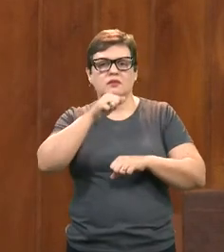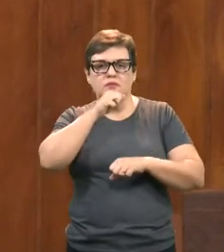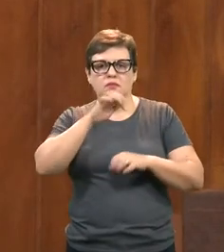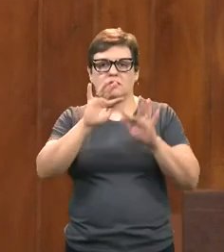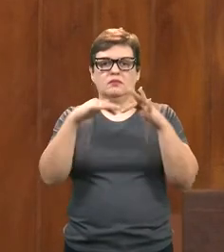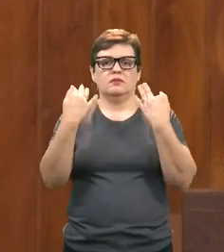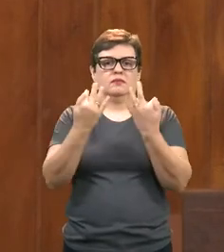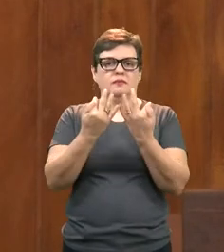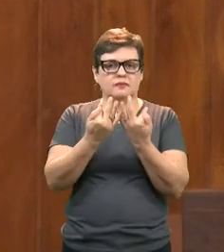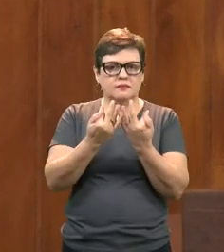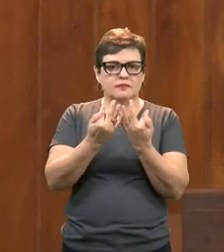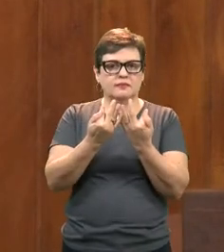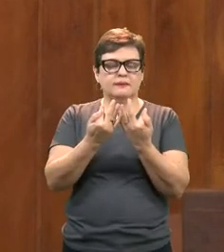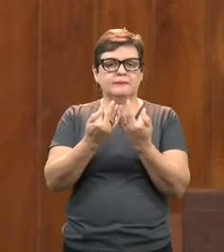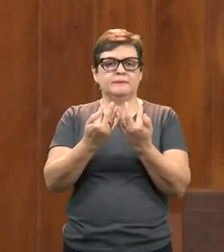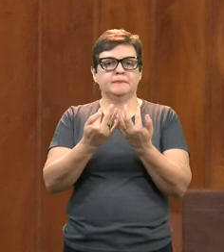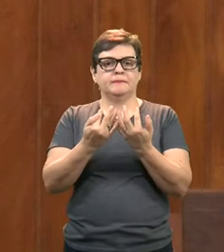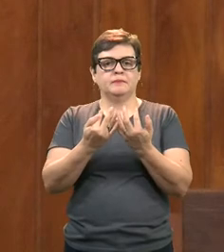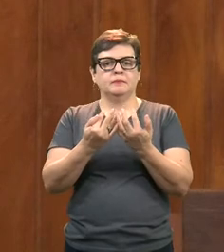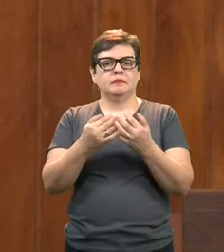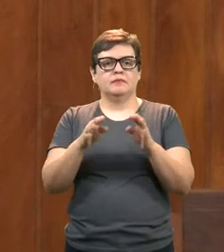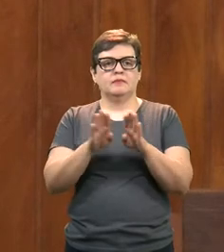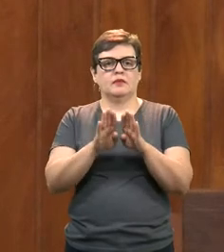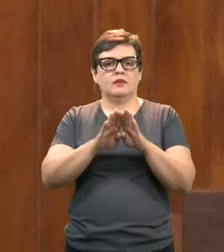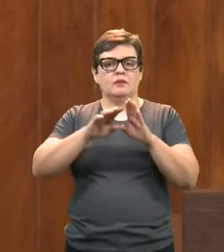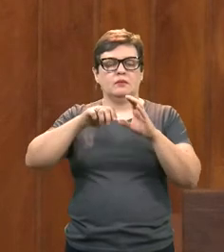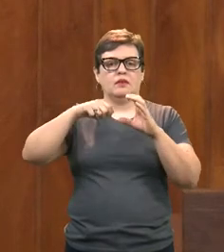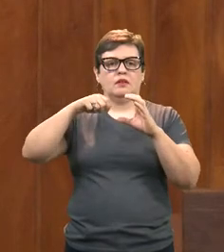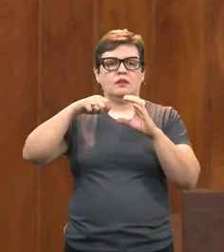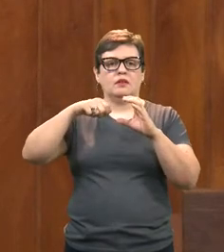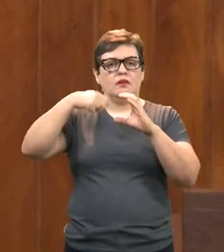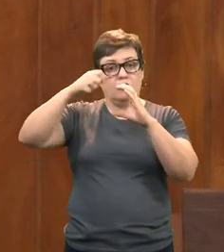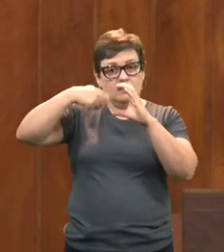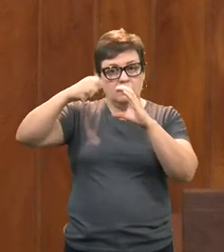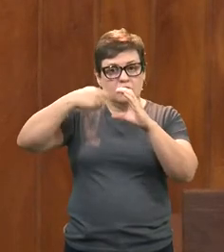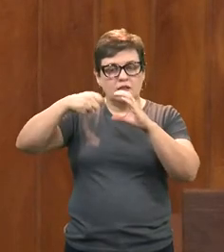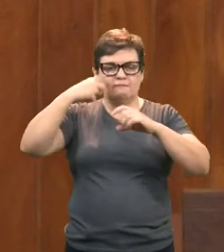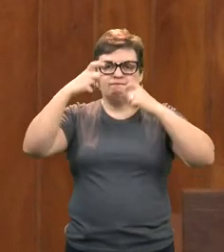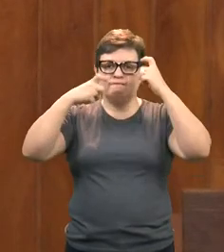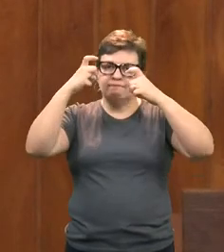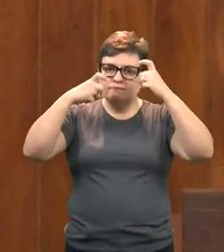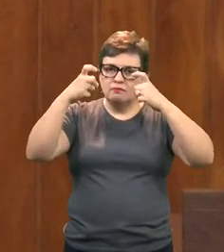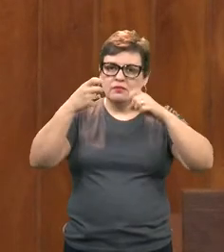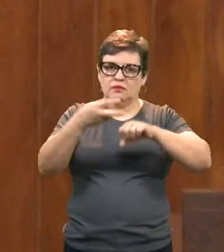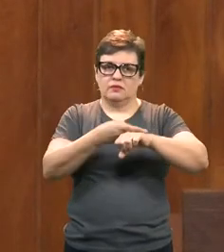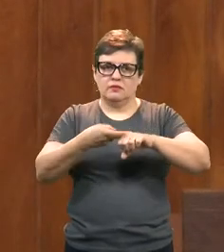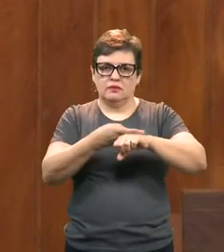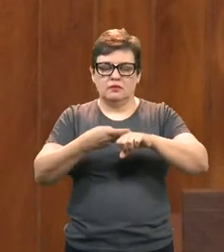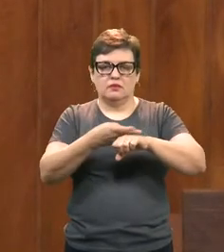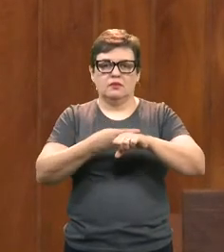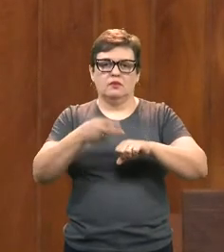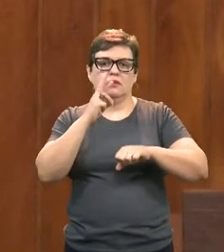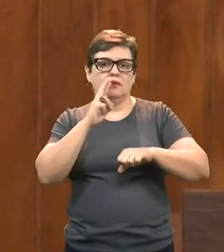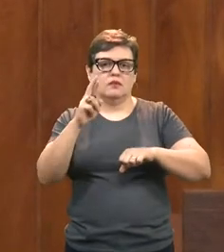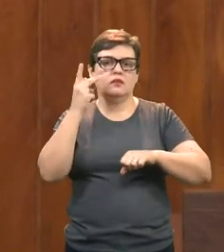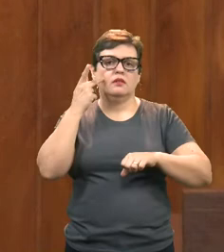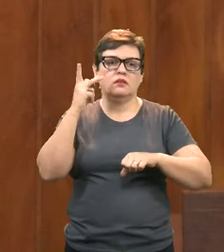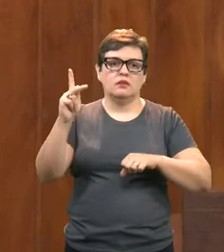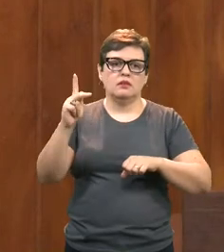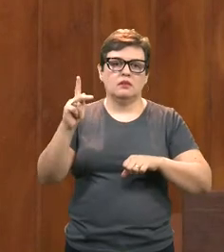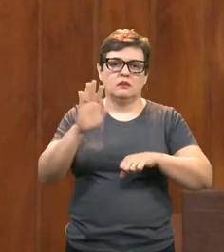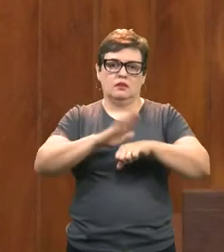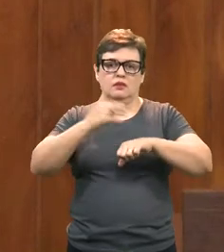familiares, inclusive com vídeos, desesperados, buscando uma alternativa para alívio